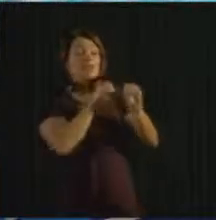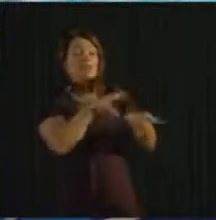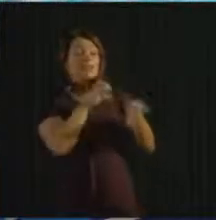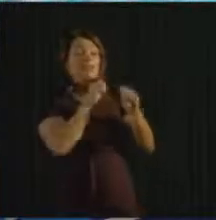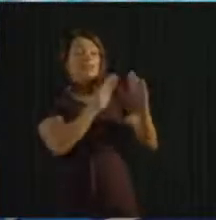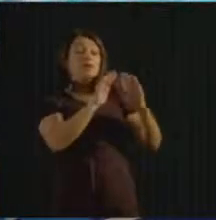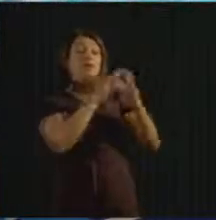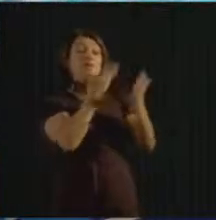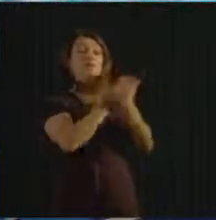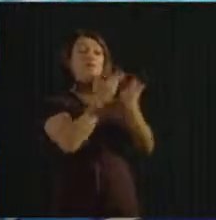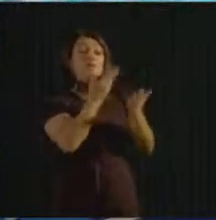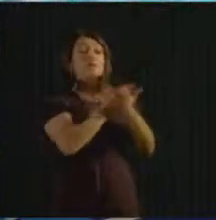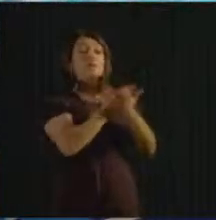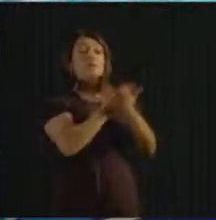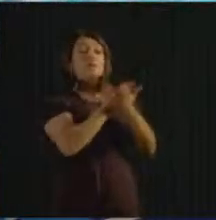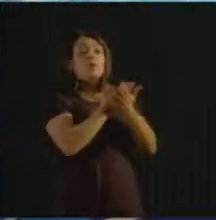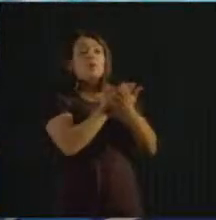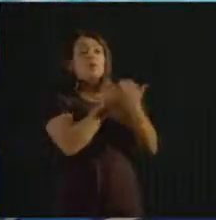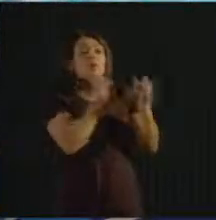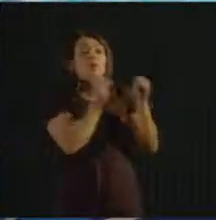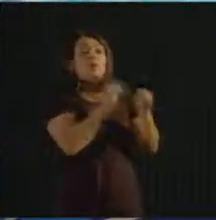escolas, eu vou falar para vocês,